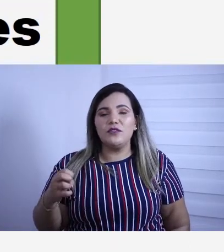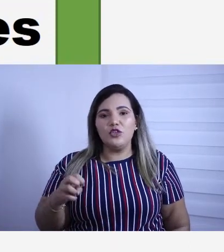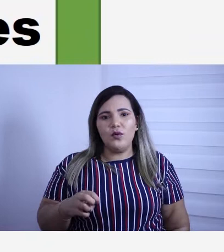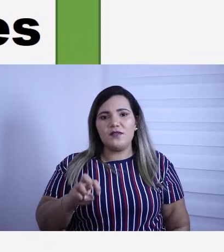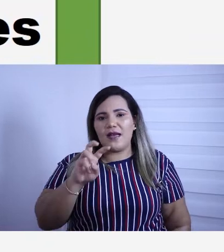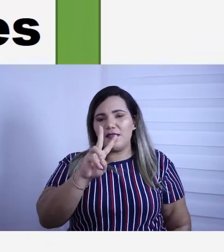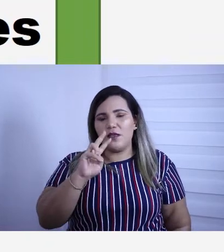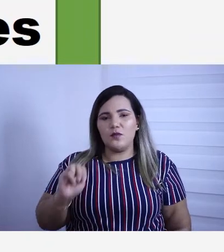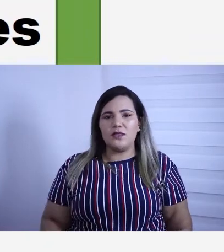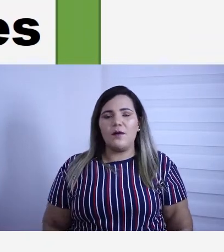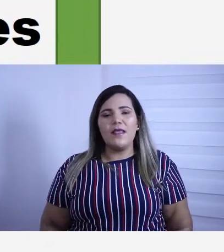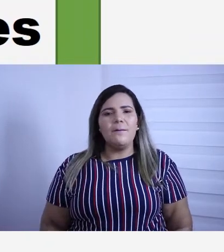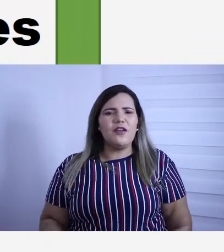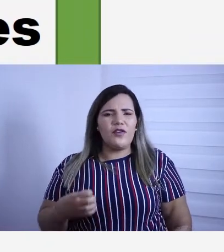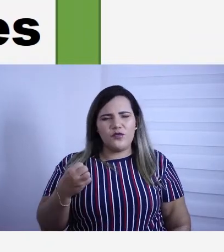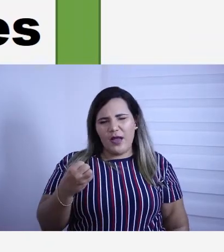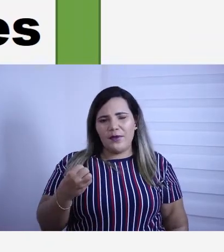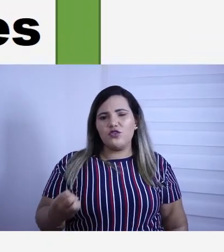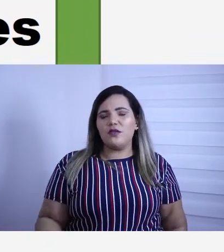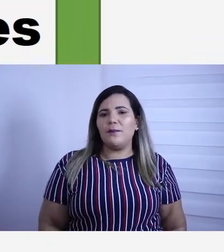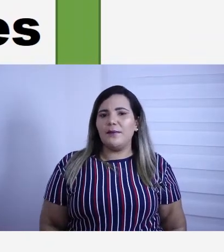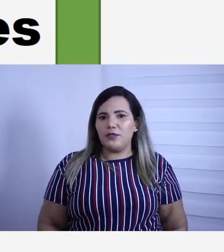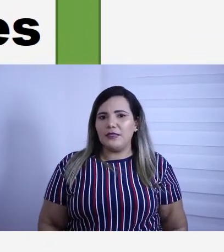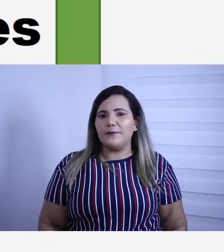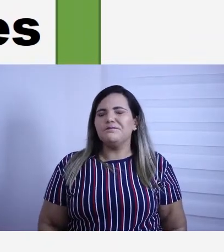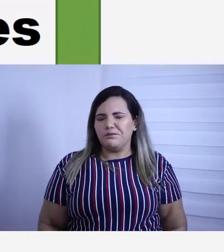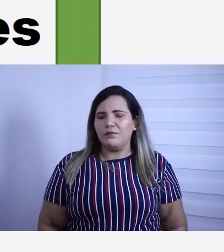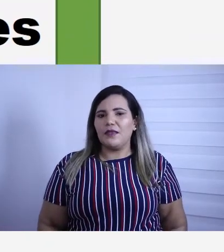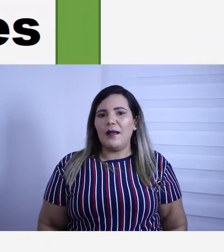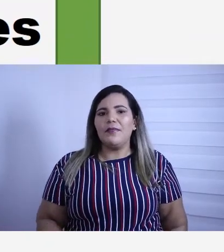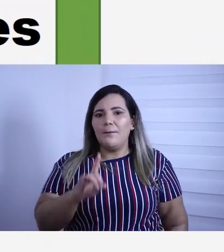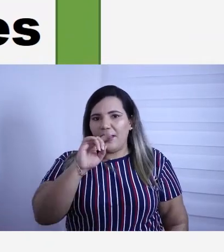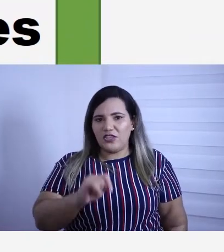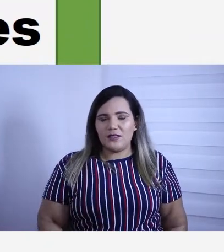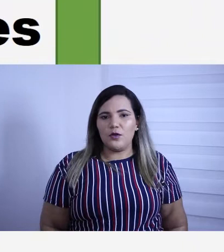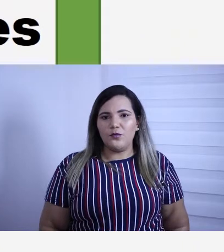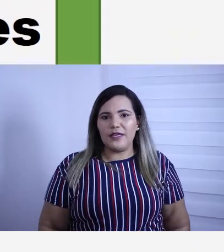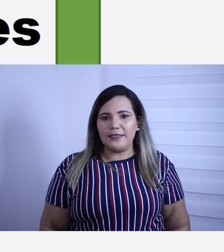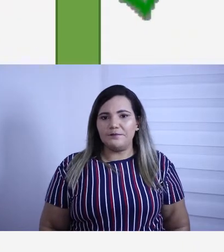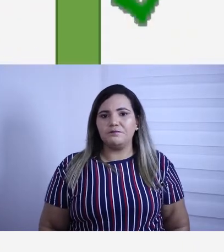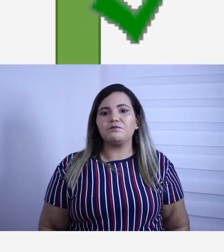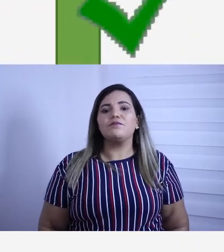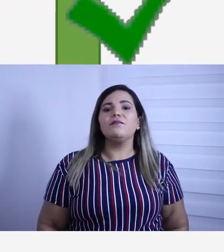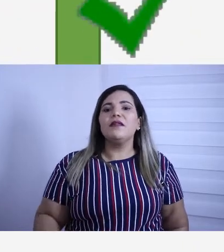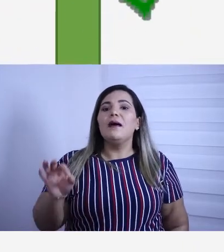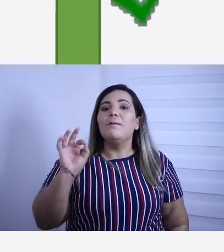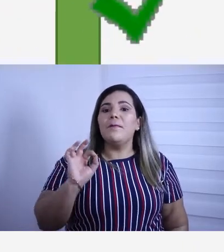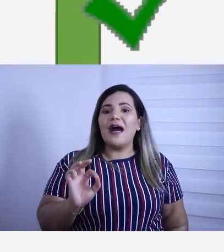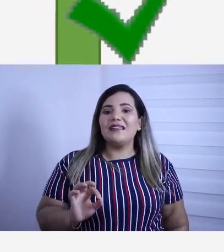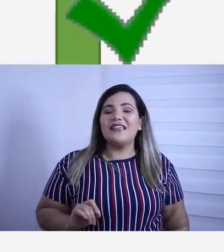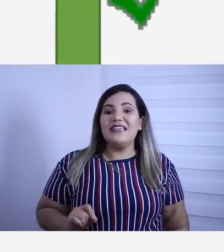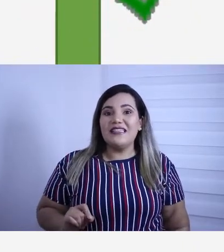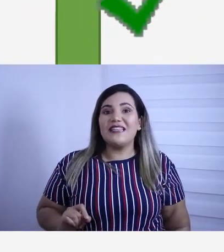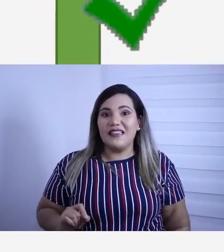a junção de duas frases em uma sobra para falsificar bem isso tinha bem bonitinha tá presta atenção vamos ficar aí é